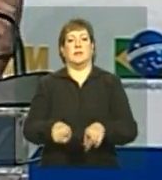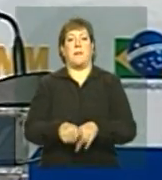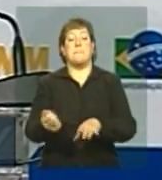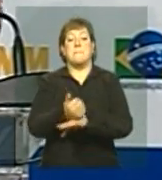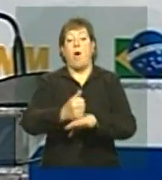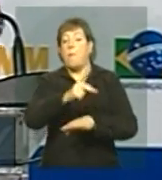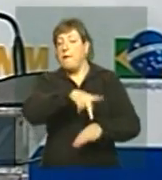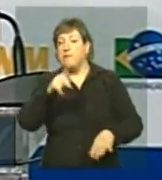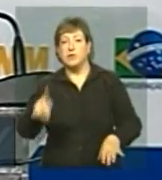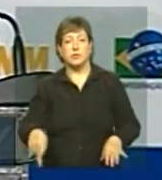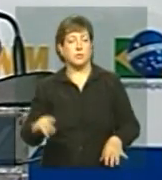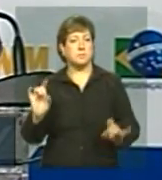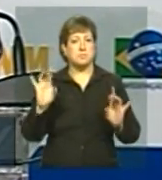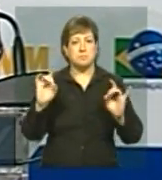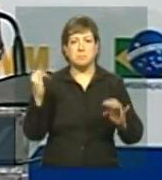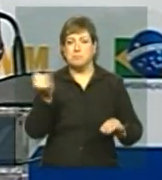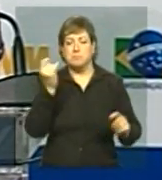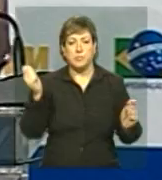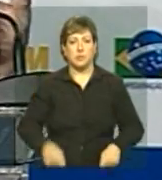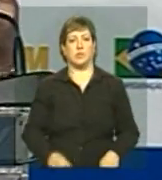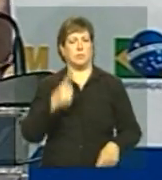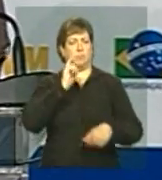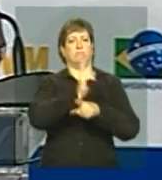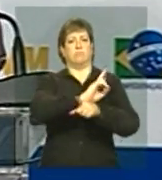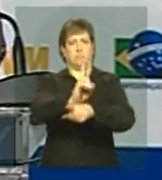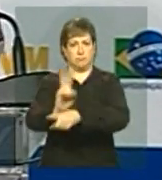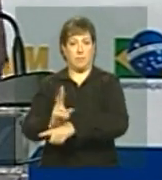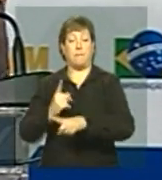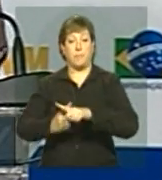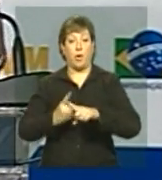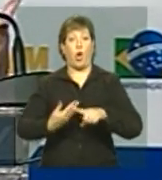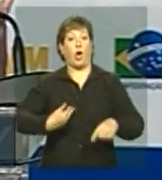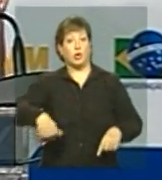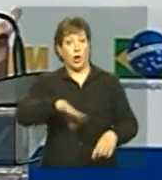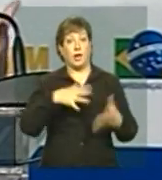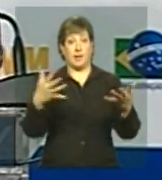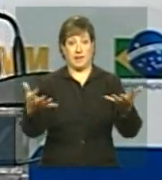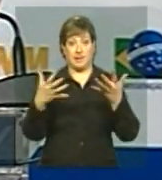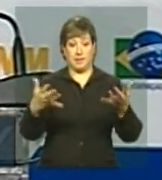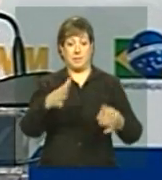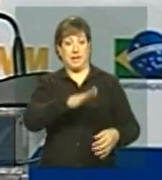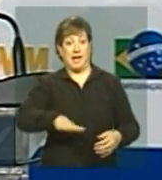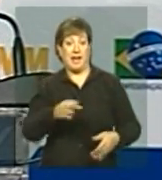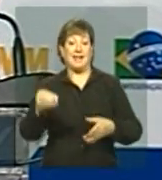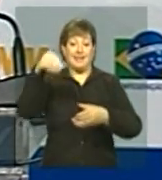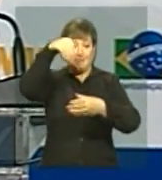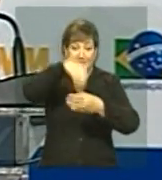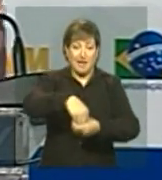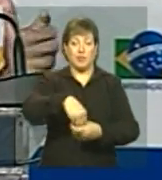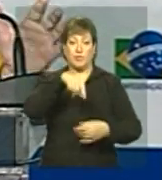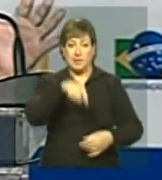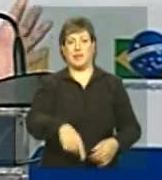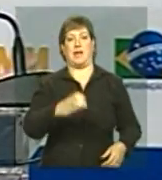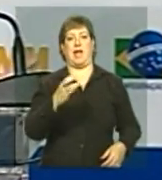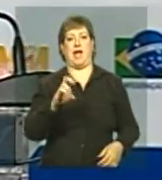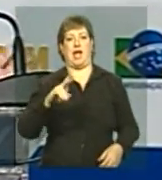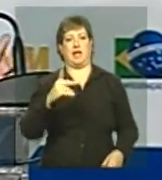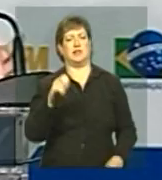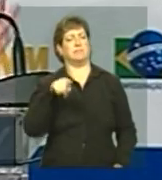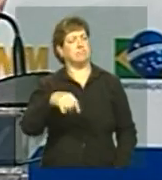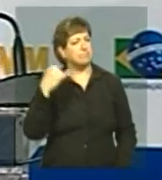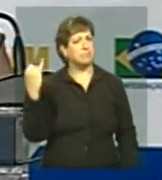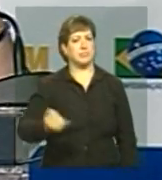professor possível, com monitoramento, porque nós queremos crianças dentro de creches. Porque